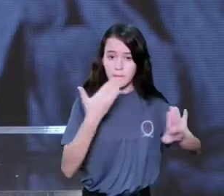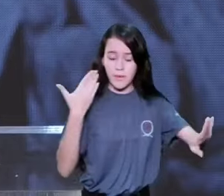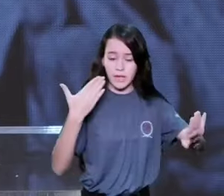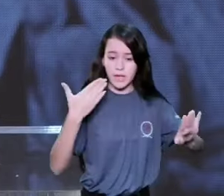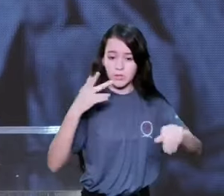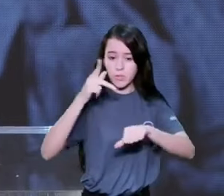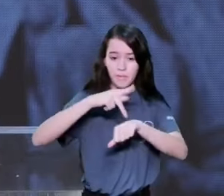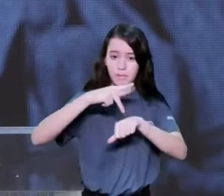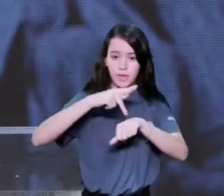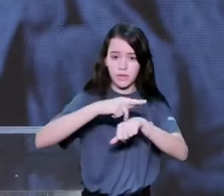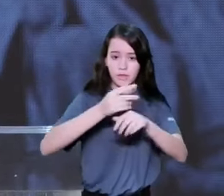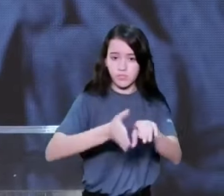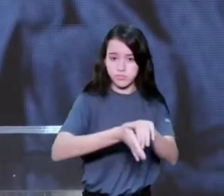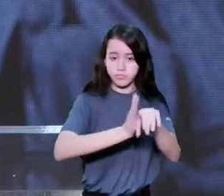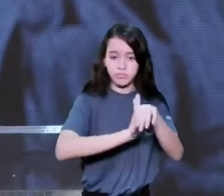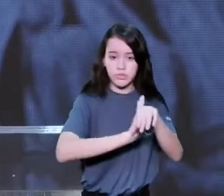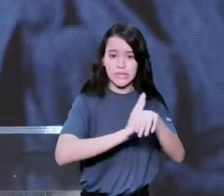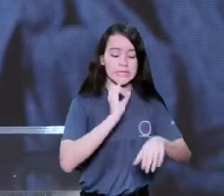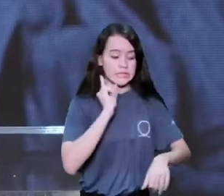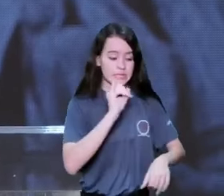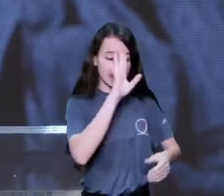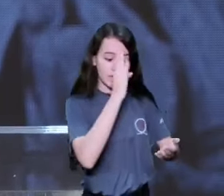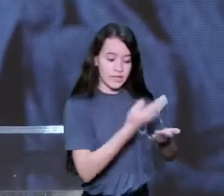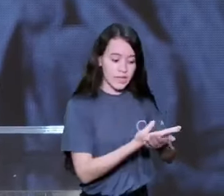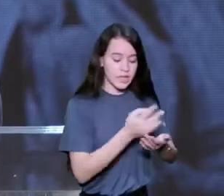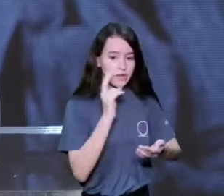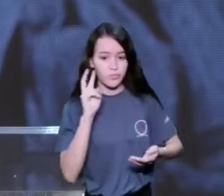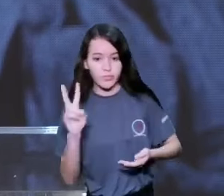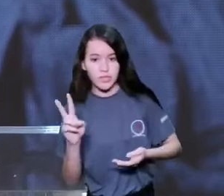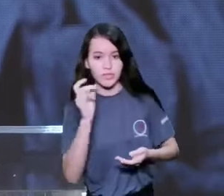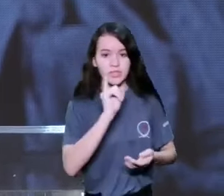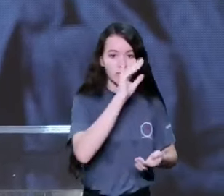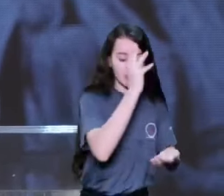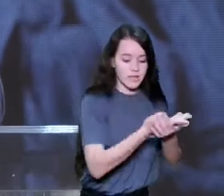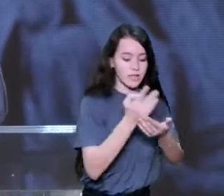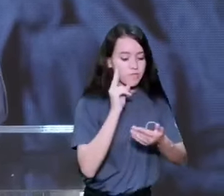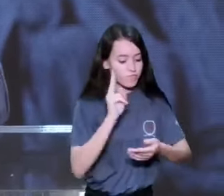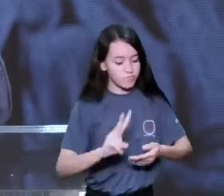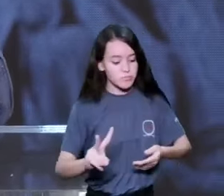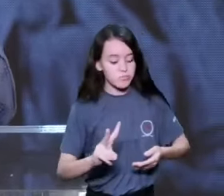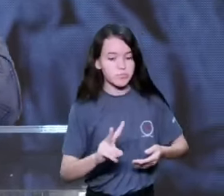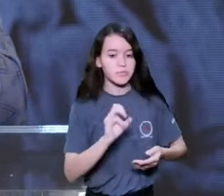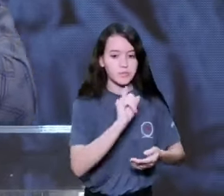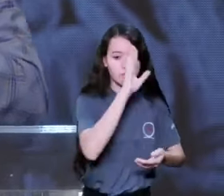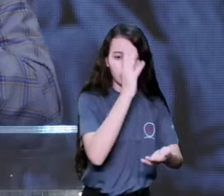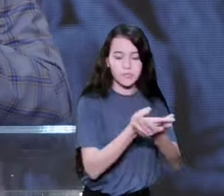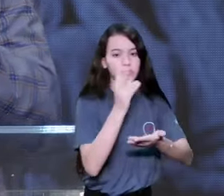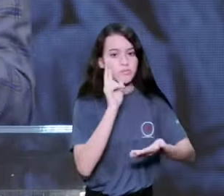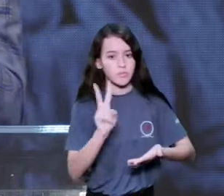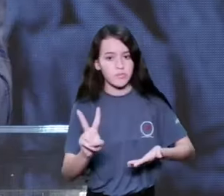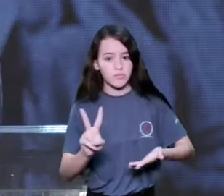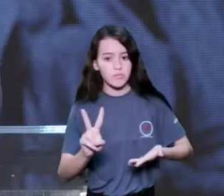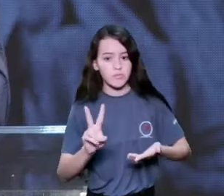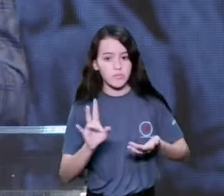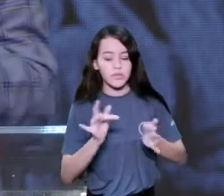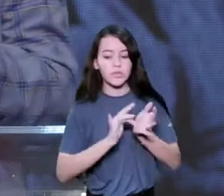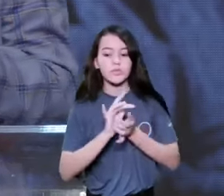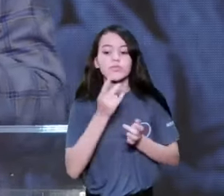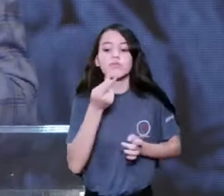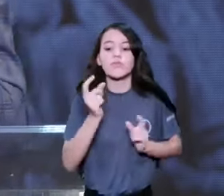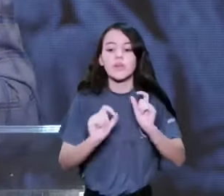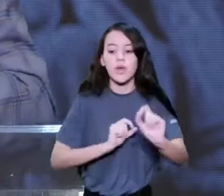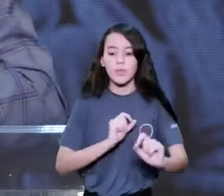sepulcro Aí ele diz se creres verás se creres verás se creres verás se creres verás o que que Jesus está